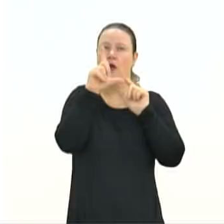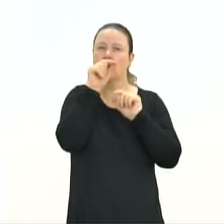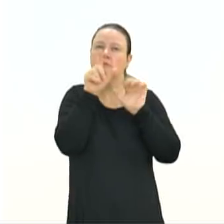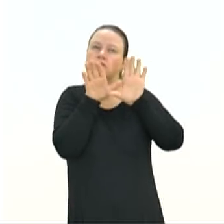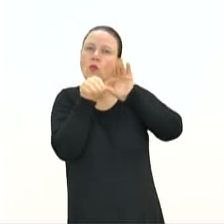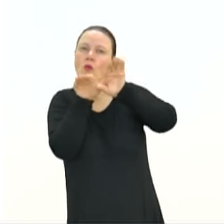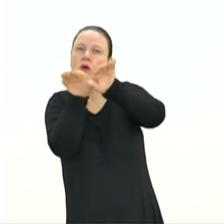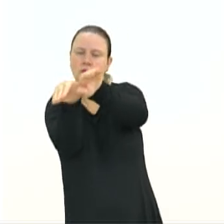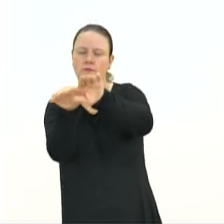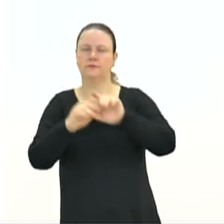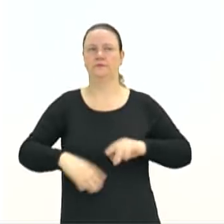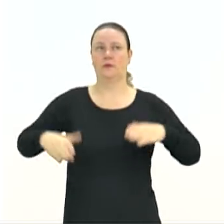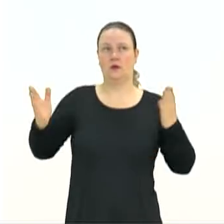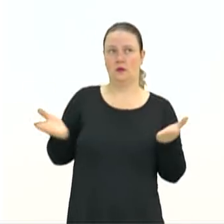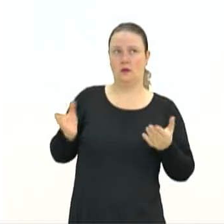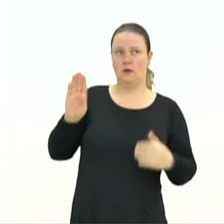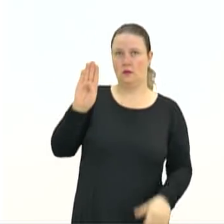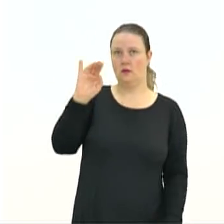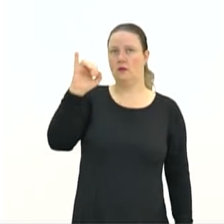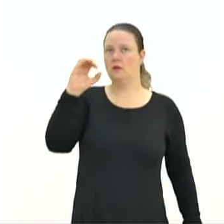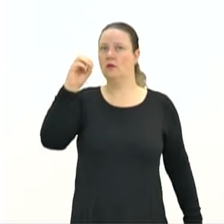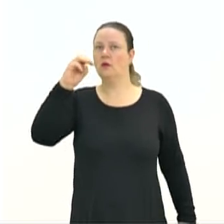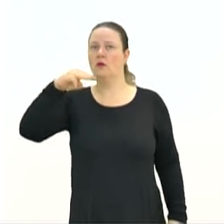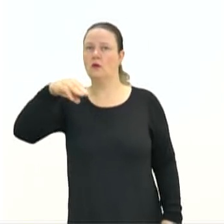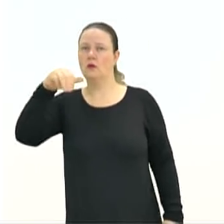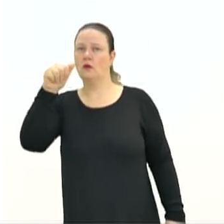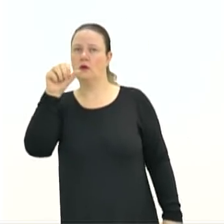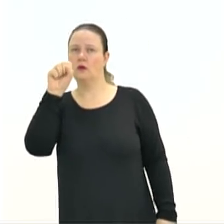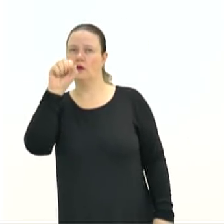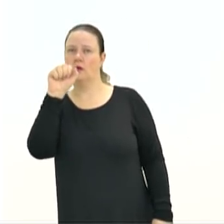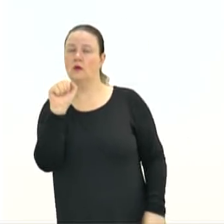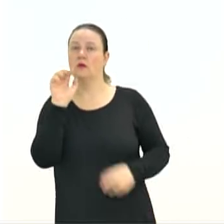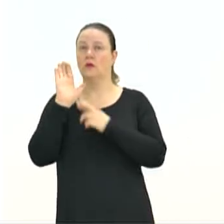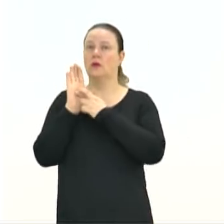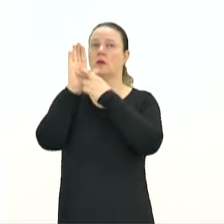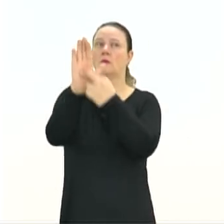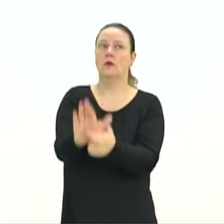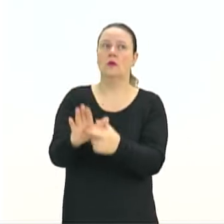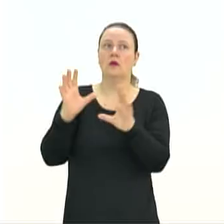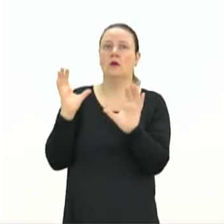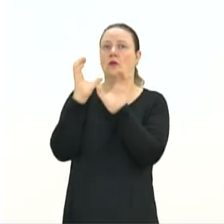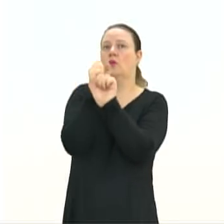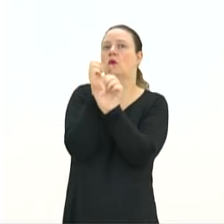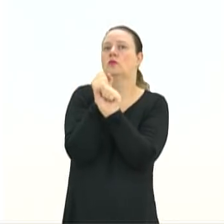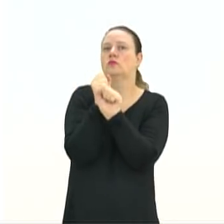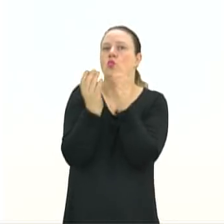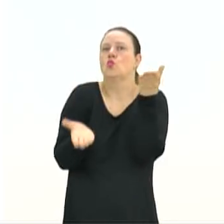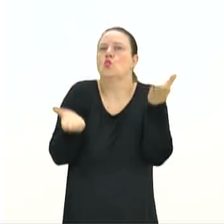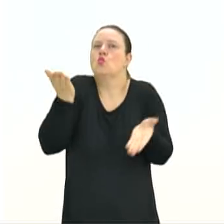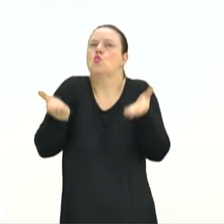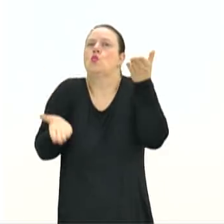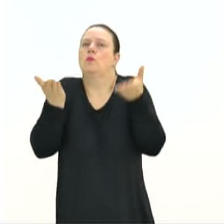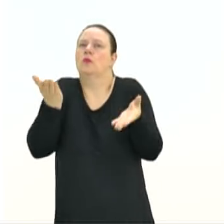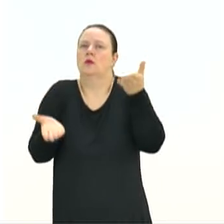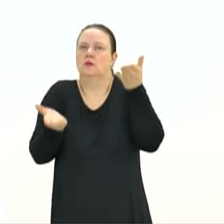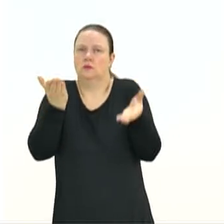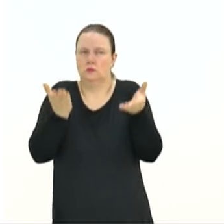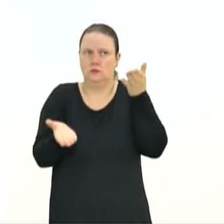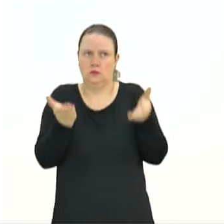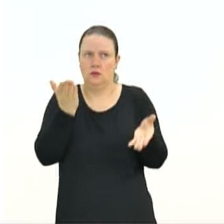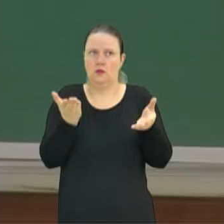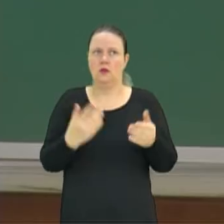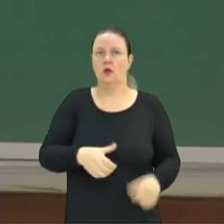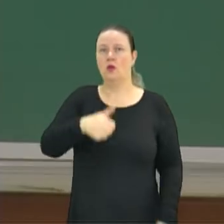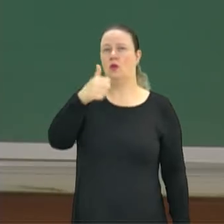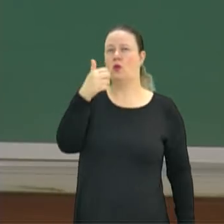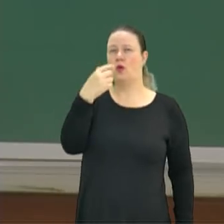de biomassa, você está falando de alguma coisa que represente a massa dos indivíduos. Olha só, 10 toneladas de planta foram comidas por 1 tonelada de